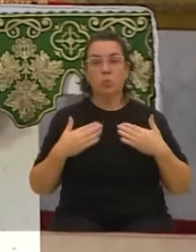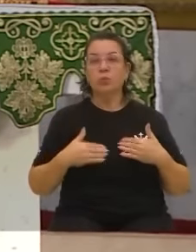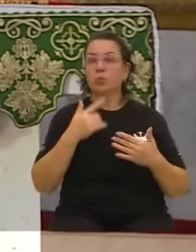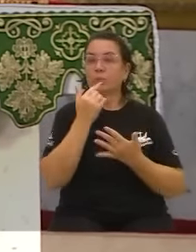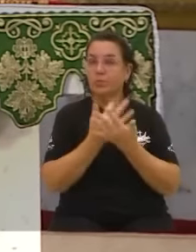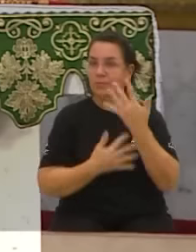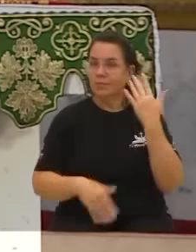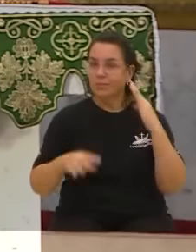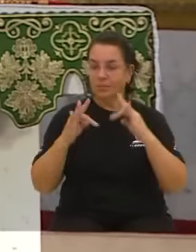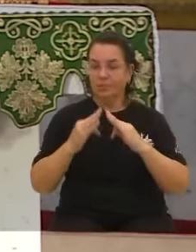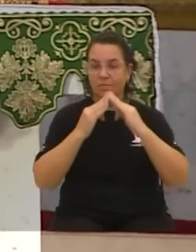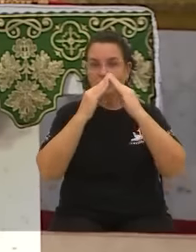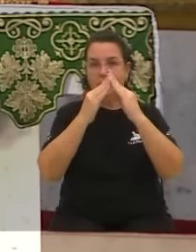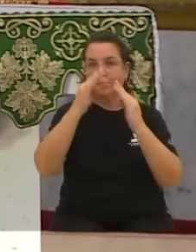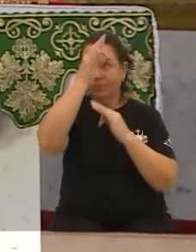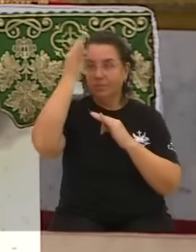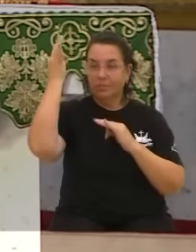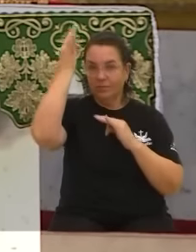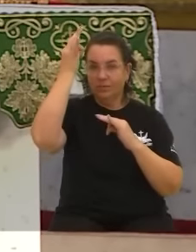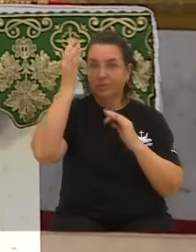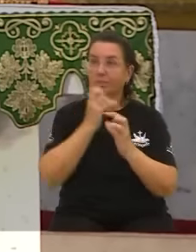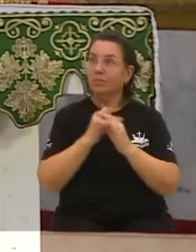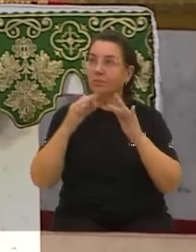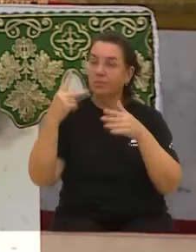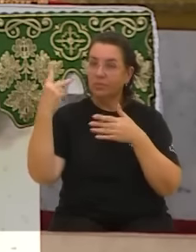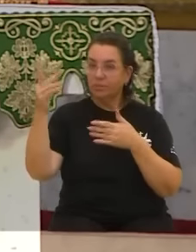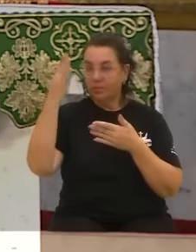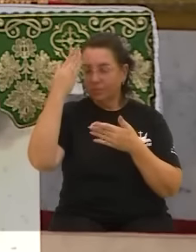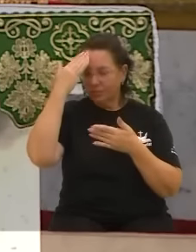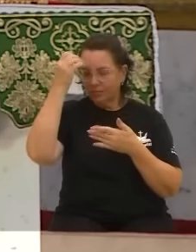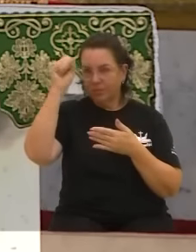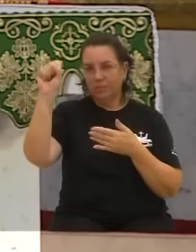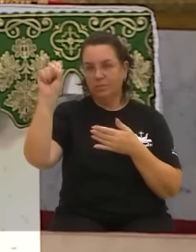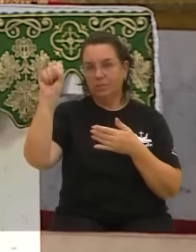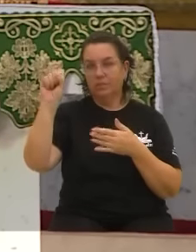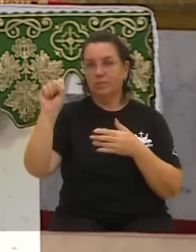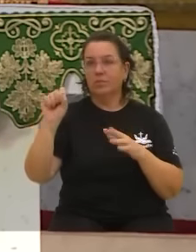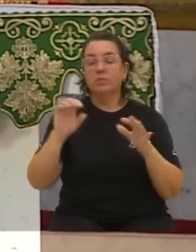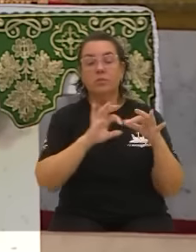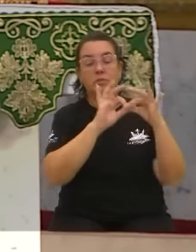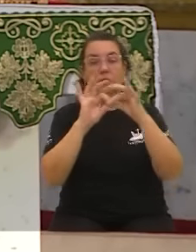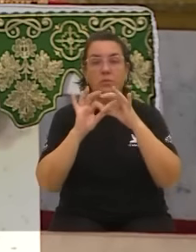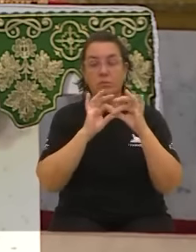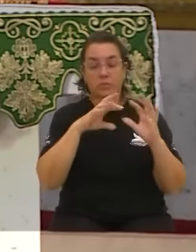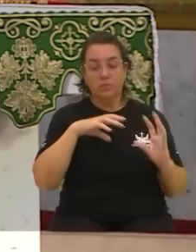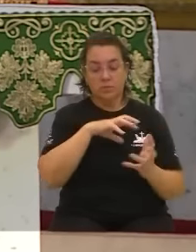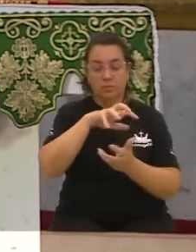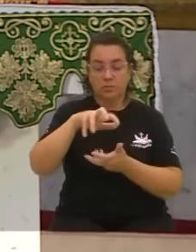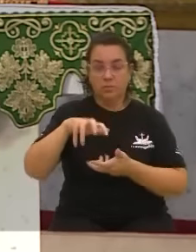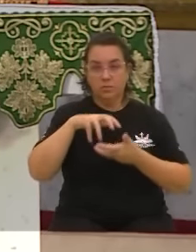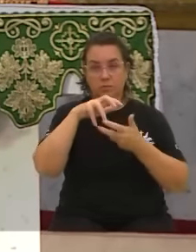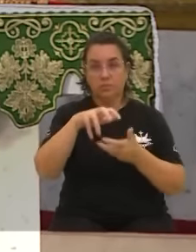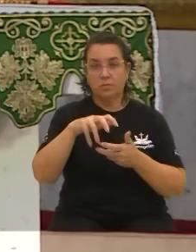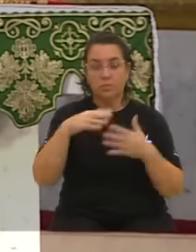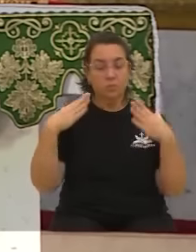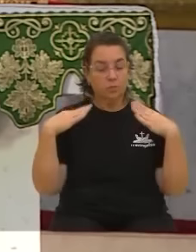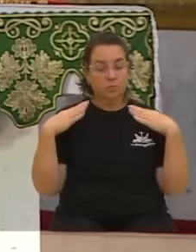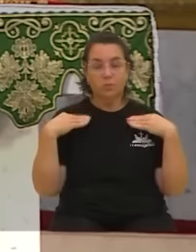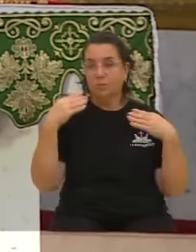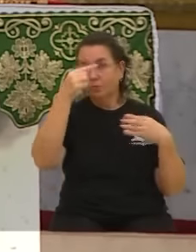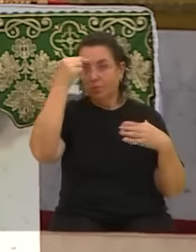o templo do Espírito Santo, para a glória da vossa sabedoria. Unidos à multidão dos anjos e santos,